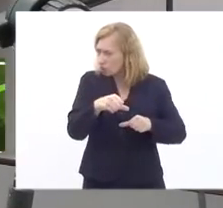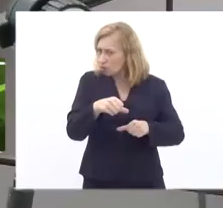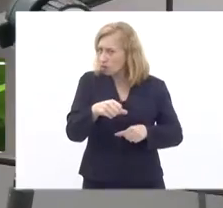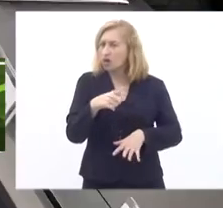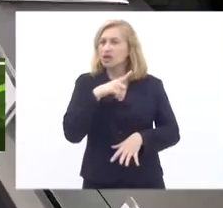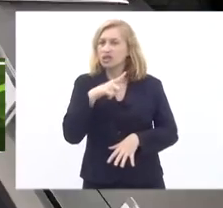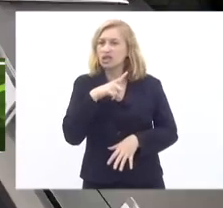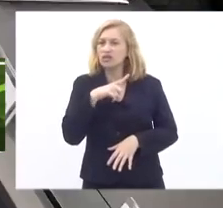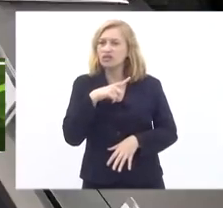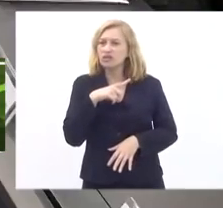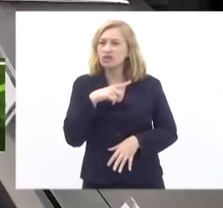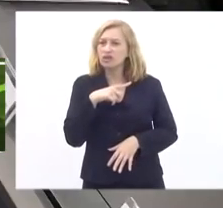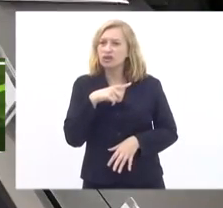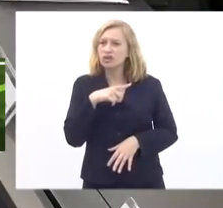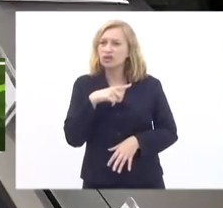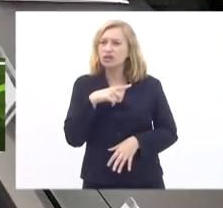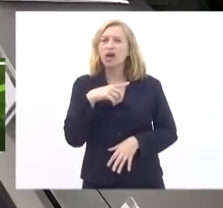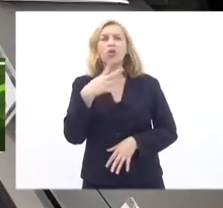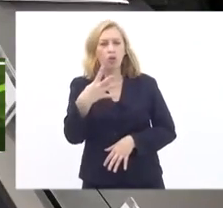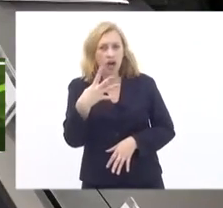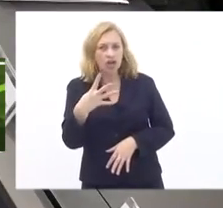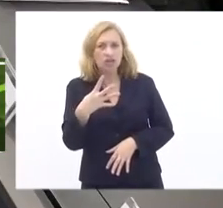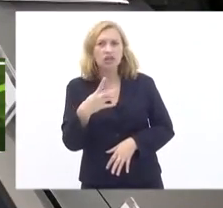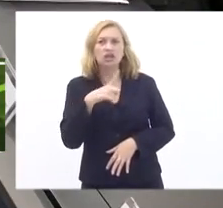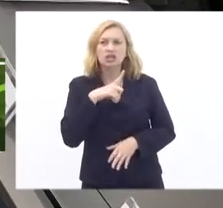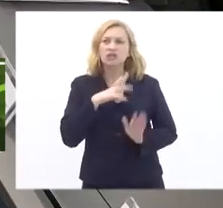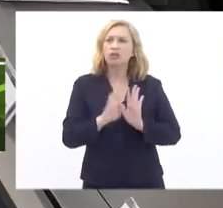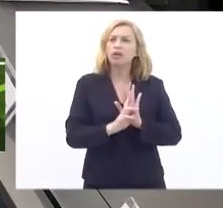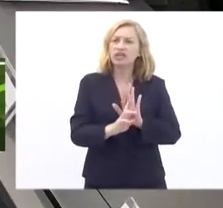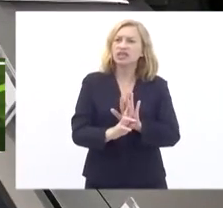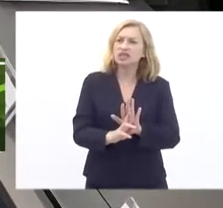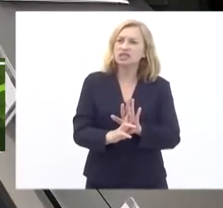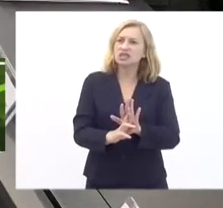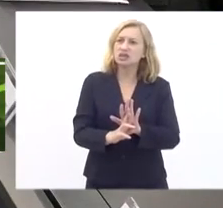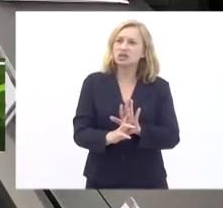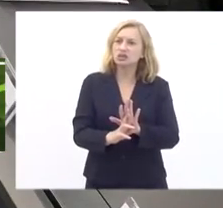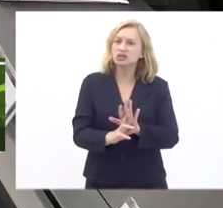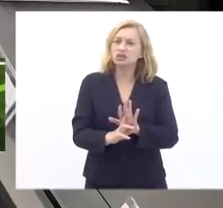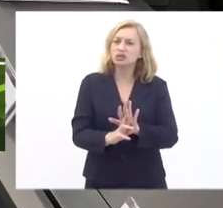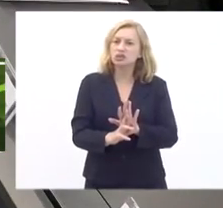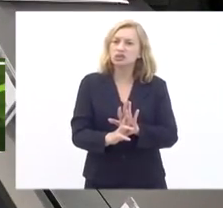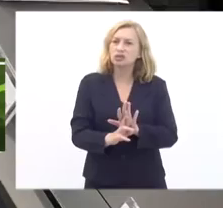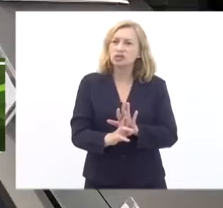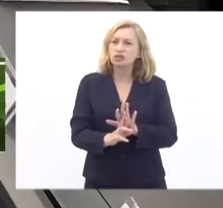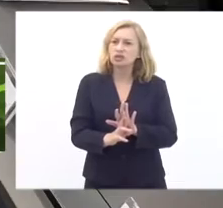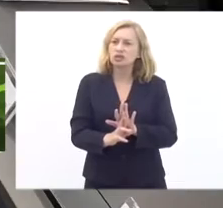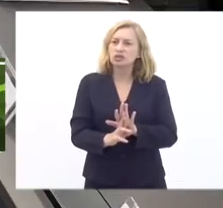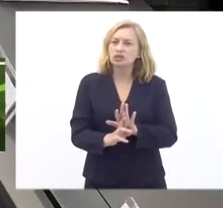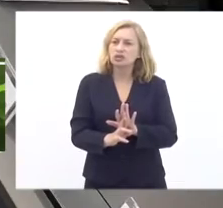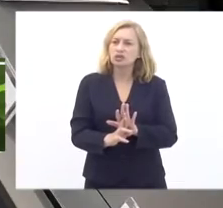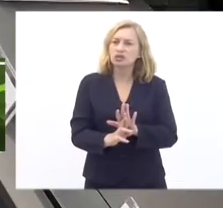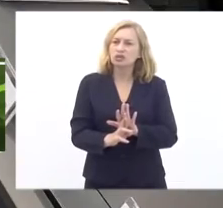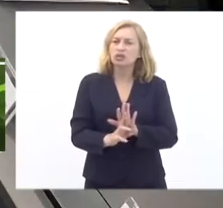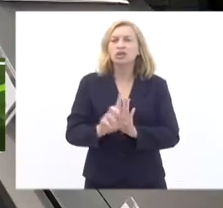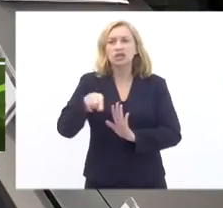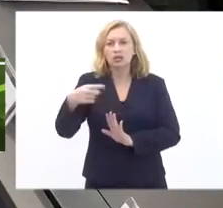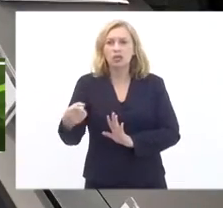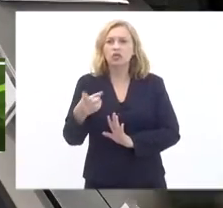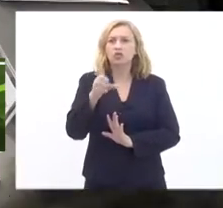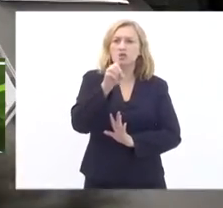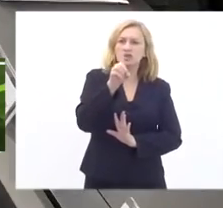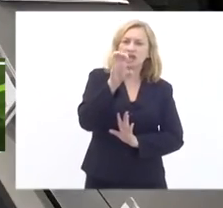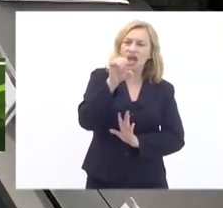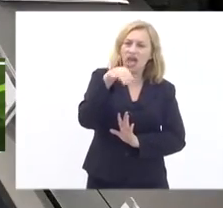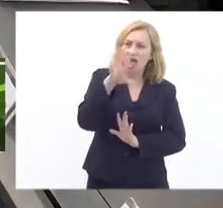um... Não, é o quarto. É o quarto, teve uma representação... Muito curta, então. Muito curta. Depois o Delmo,